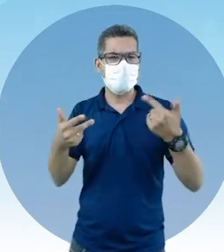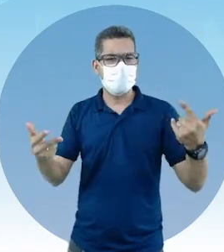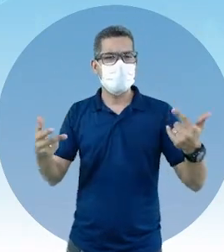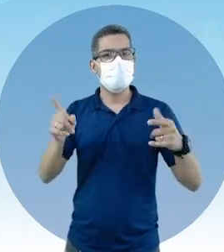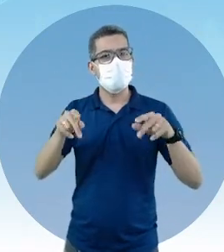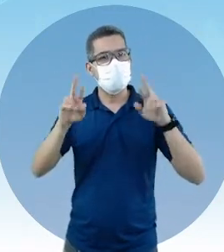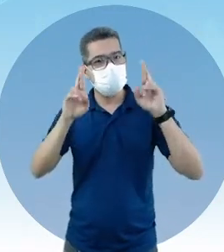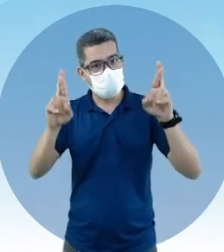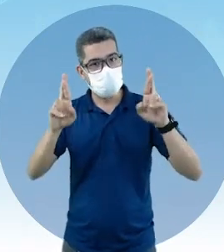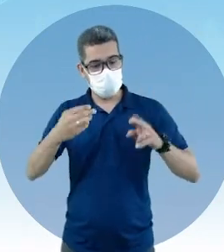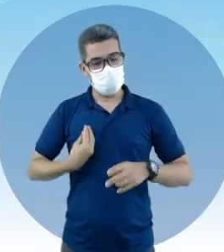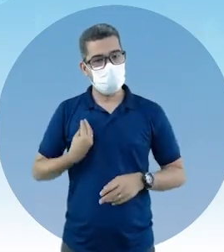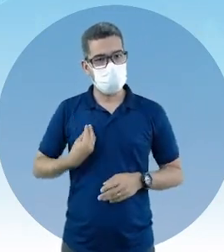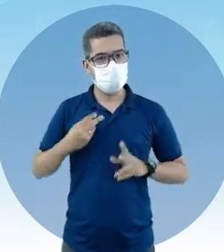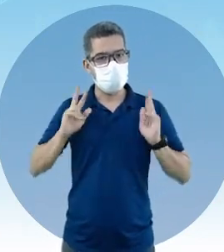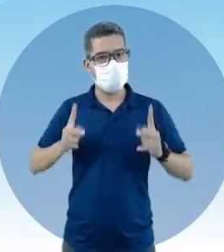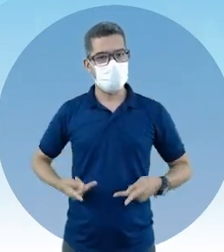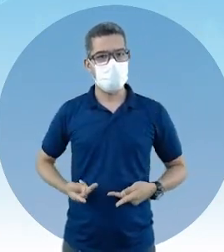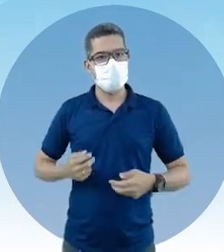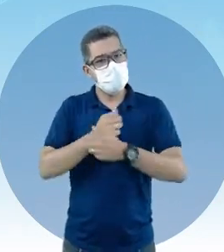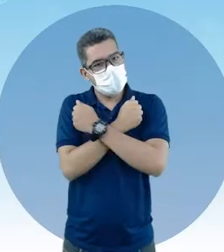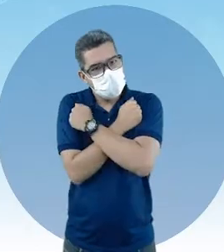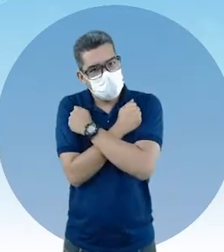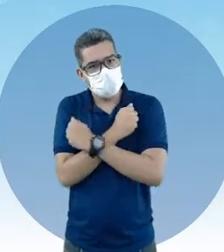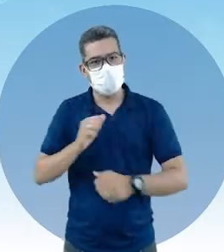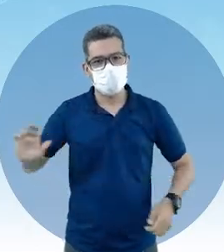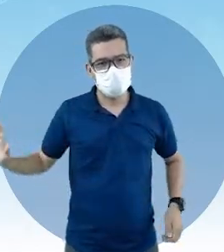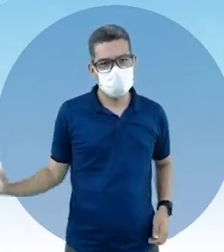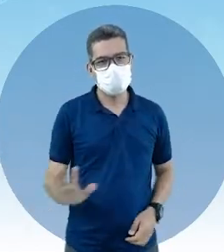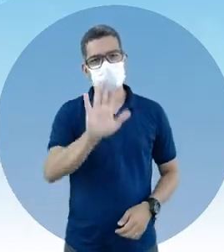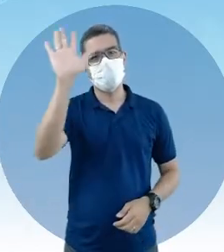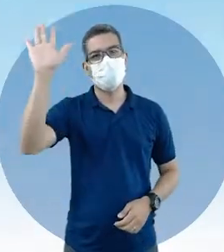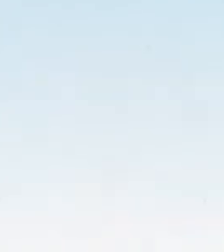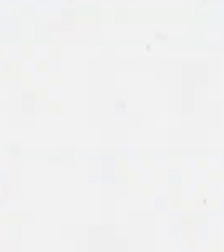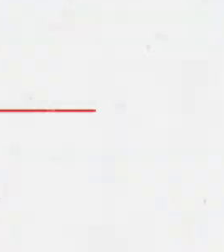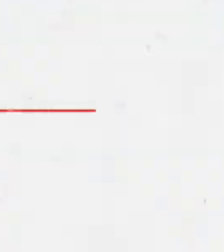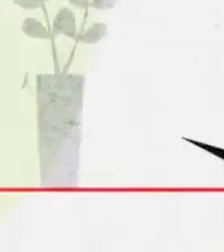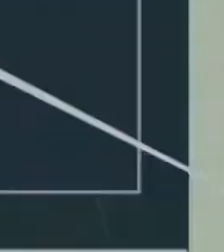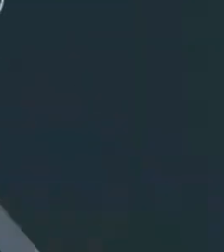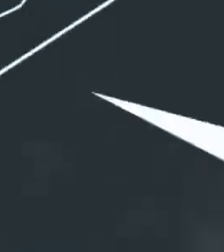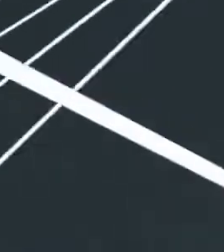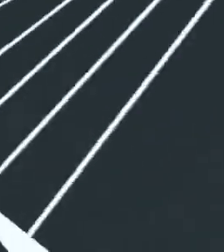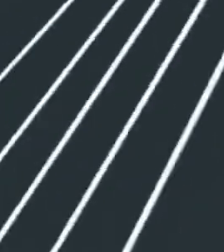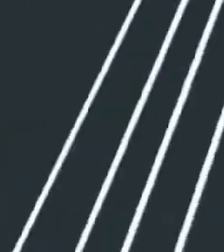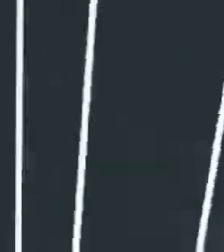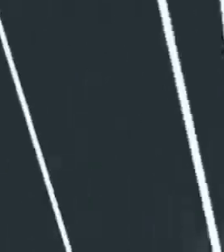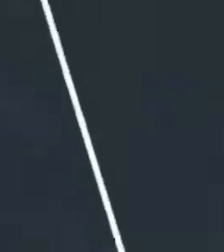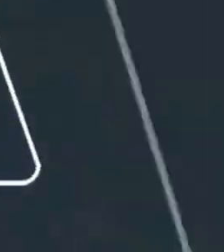vida humana e ao outro. Um forte abraço do professor Robson.